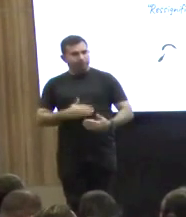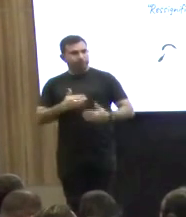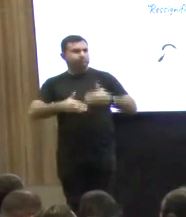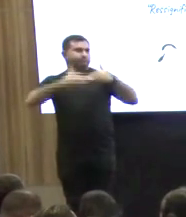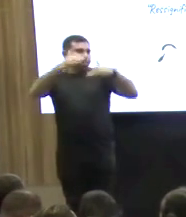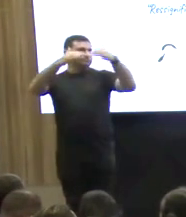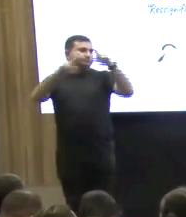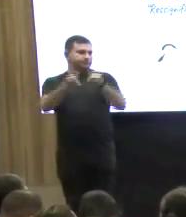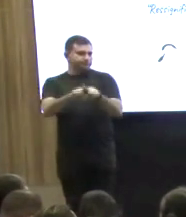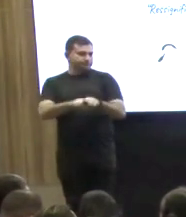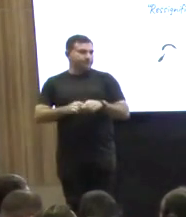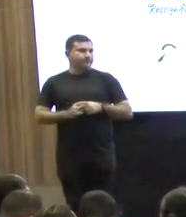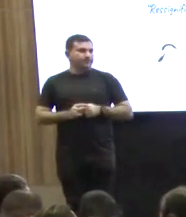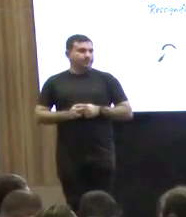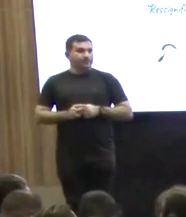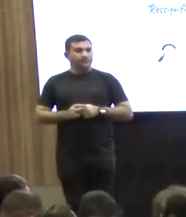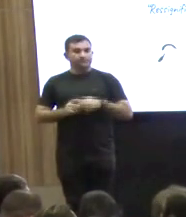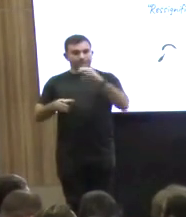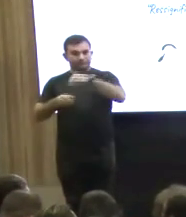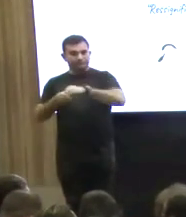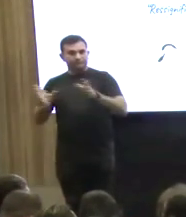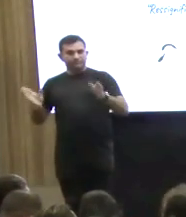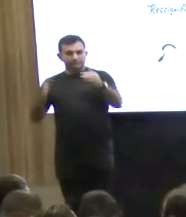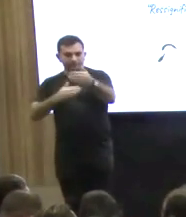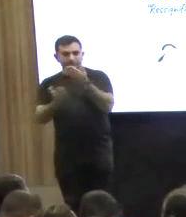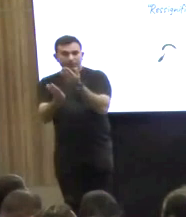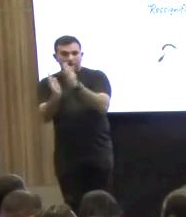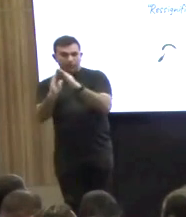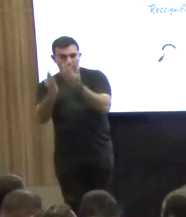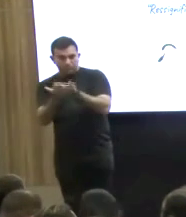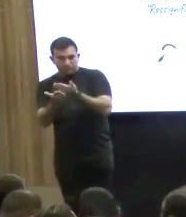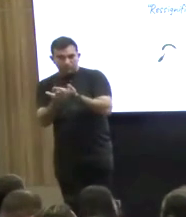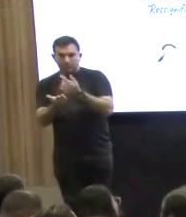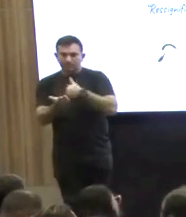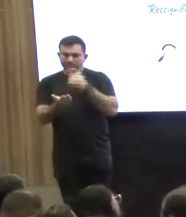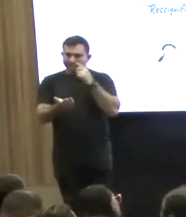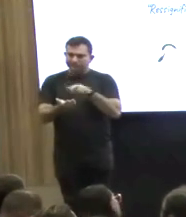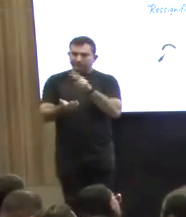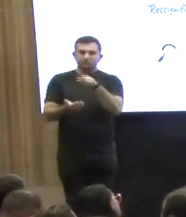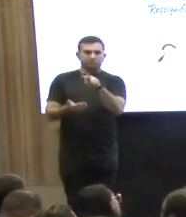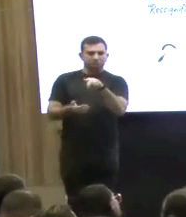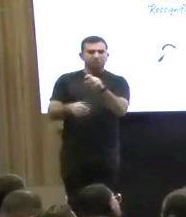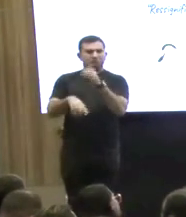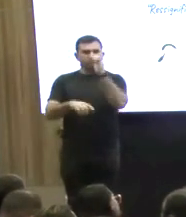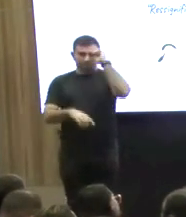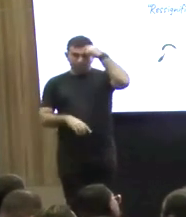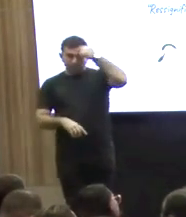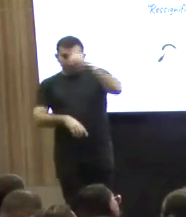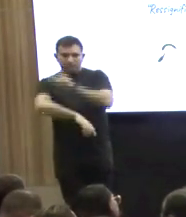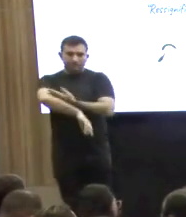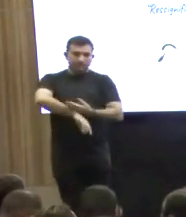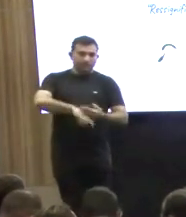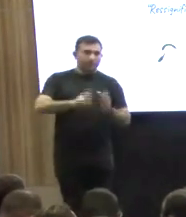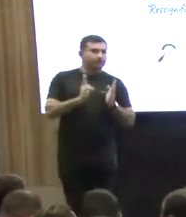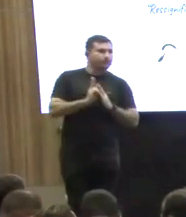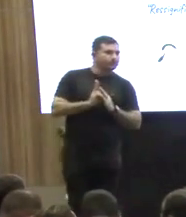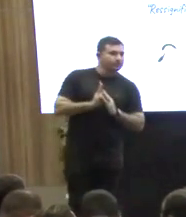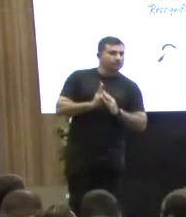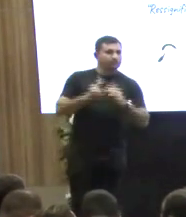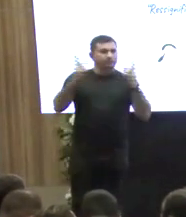humano. Então, a escola, muito mais do que eu distinguir apenas, olha, é negro, é branco, é índio, é pessoa